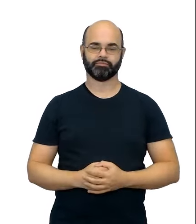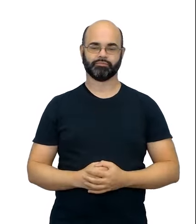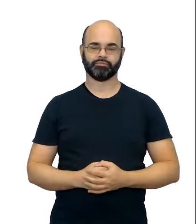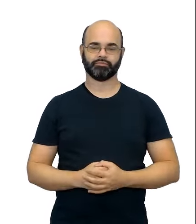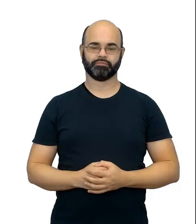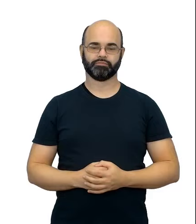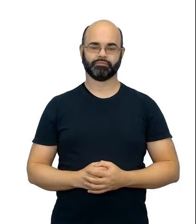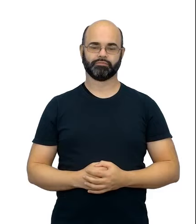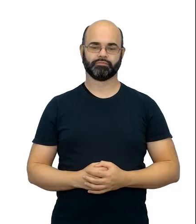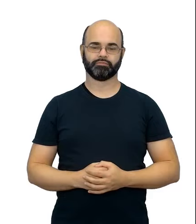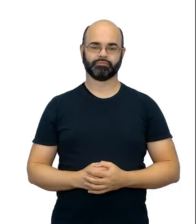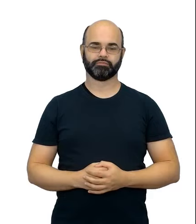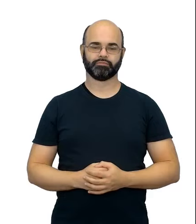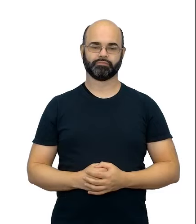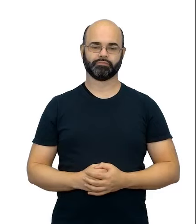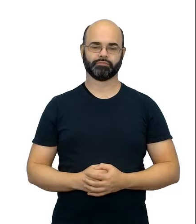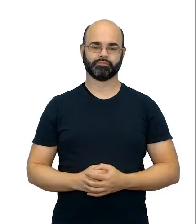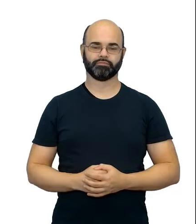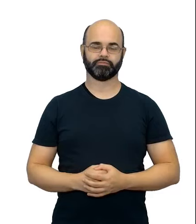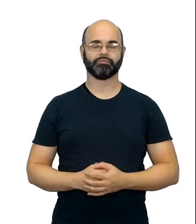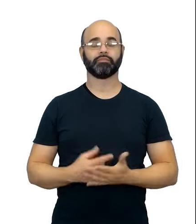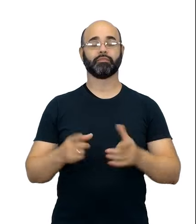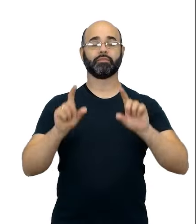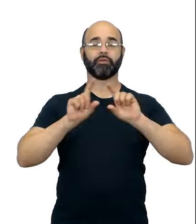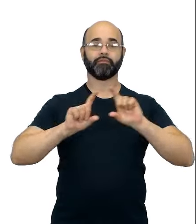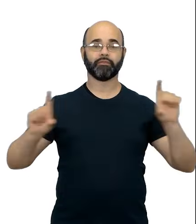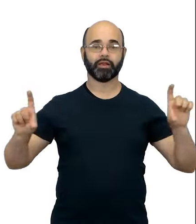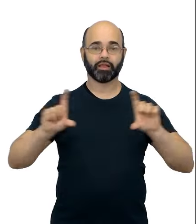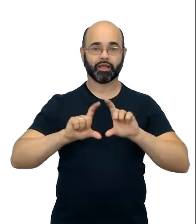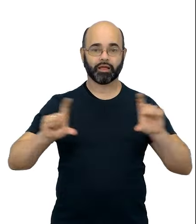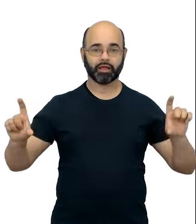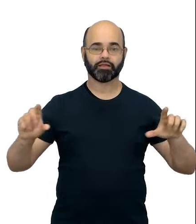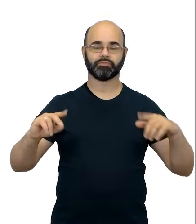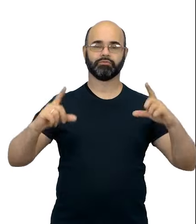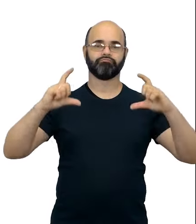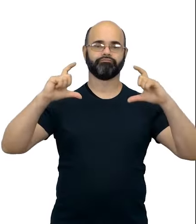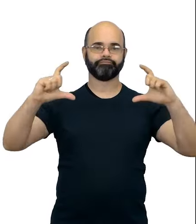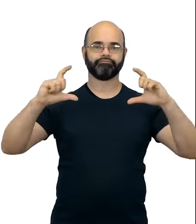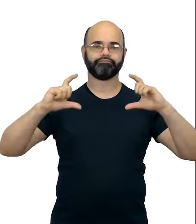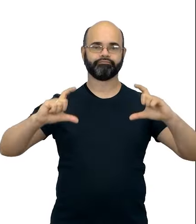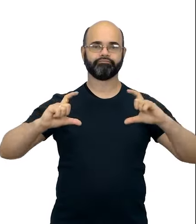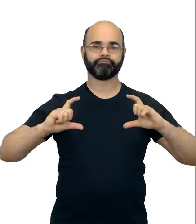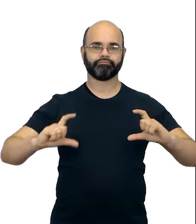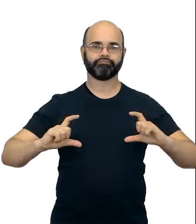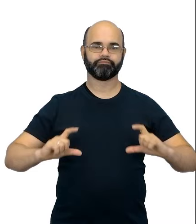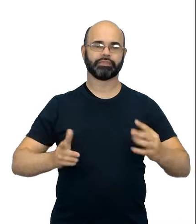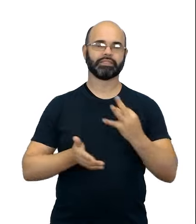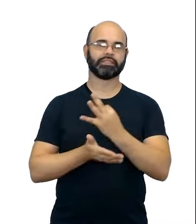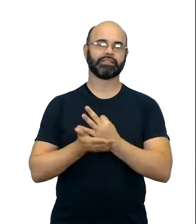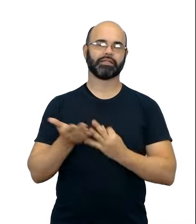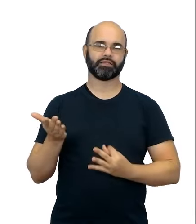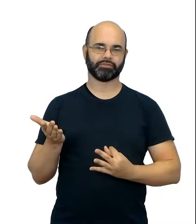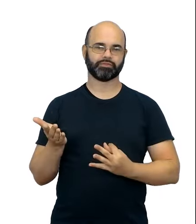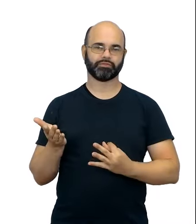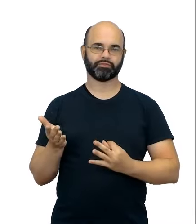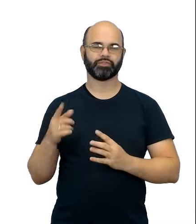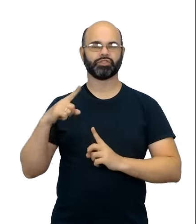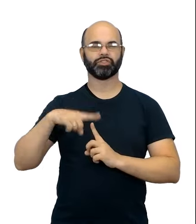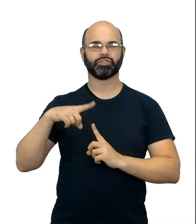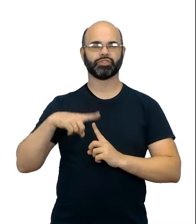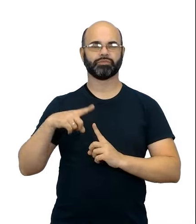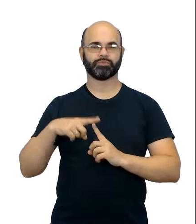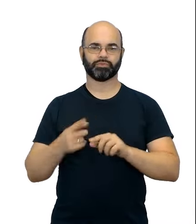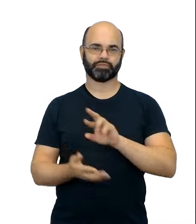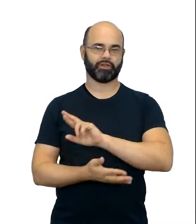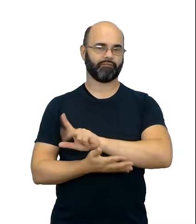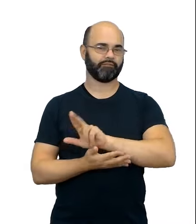de frases, de parágrafos, de textos dos mais variados tipos. Outro elemento que nós devemos levar em consideração é